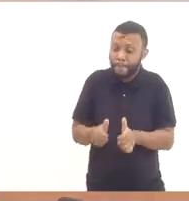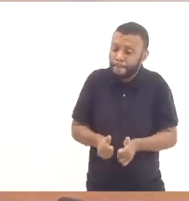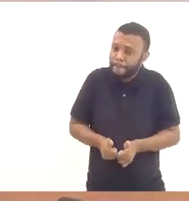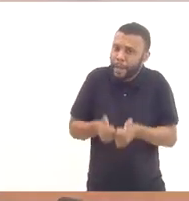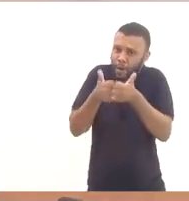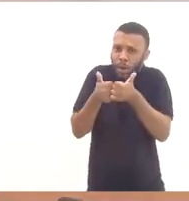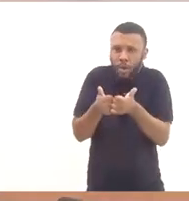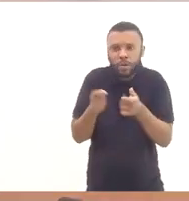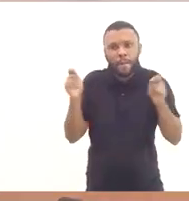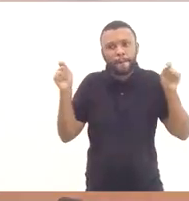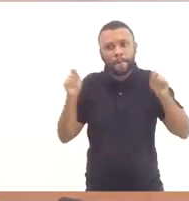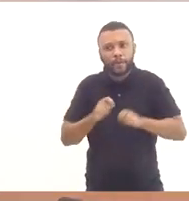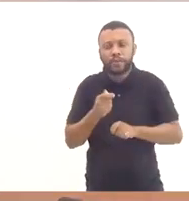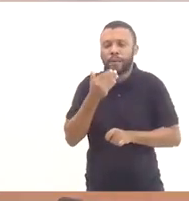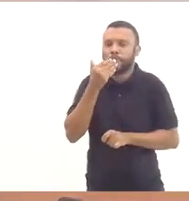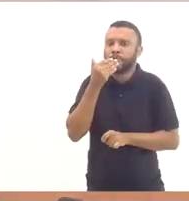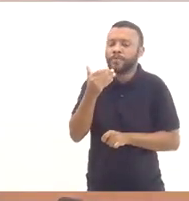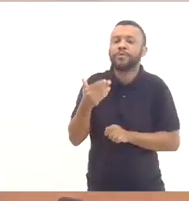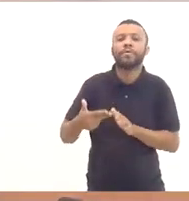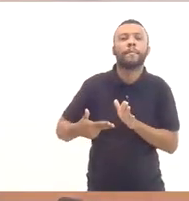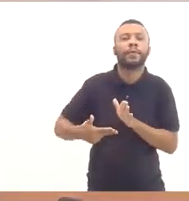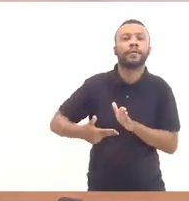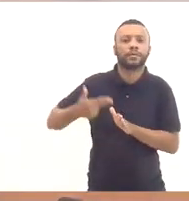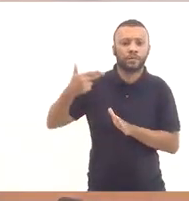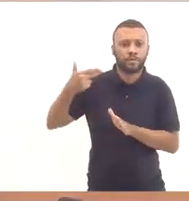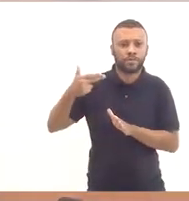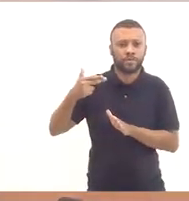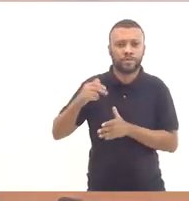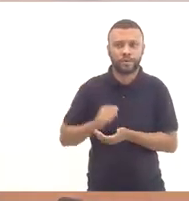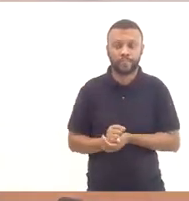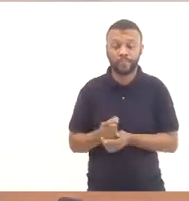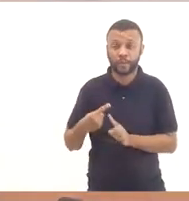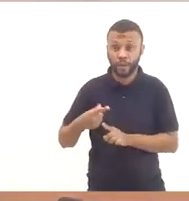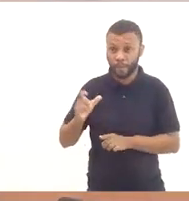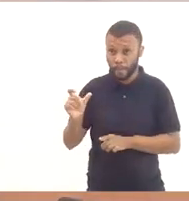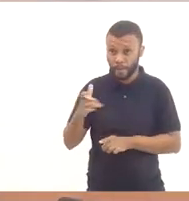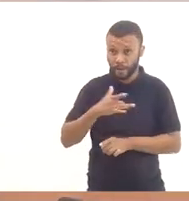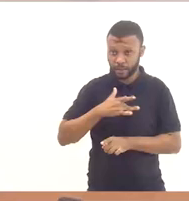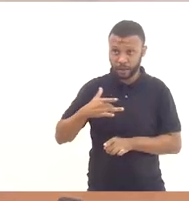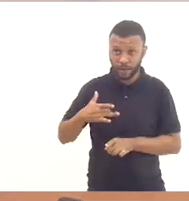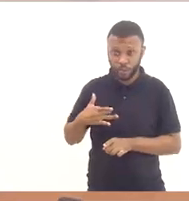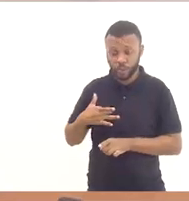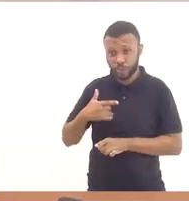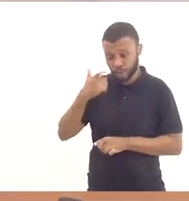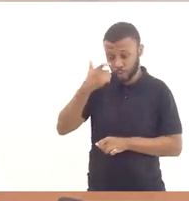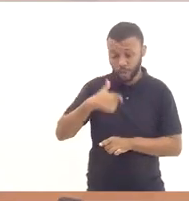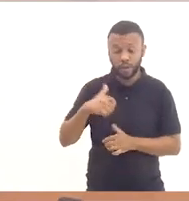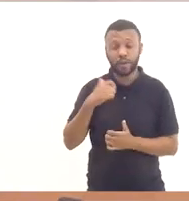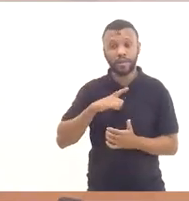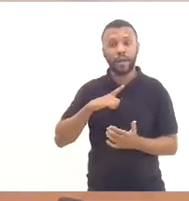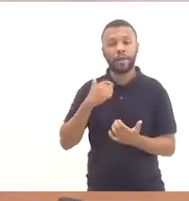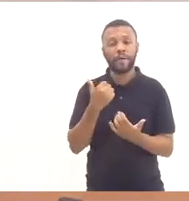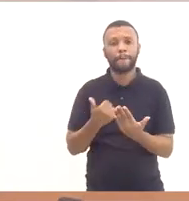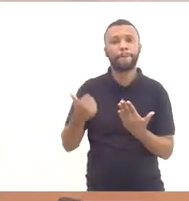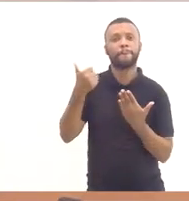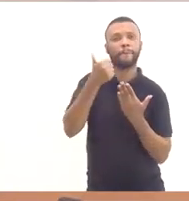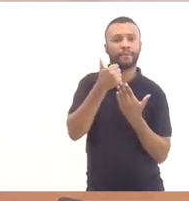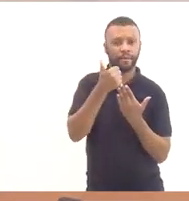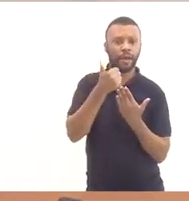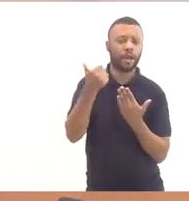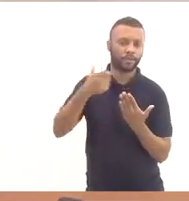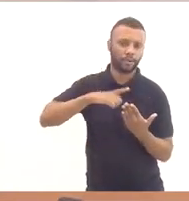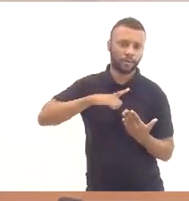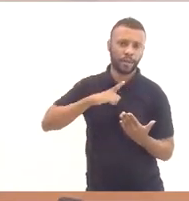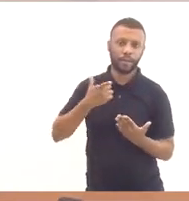podia pedir uma cirurgia que para o meu plano de saúde que eu sou privilegiada porque eu tenho um plano de saúde